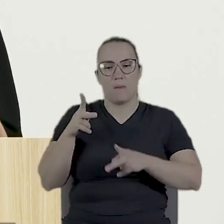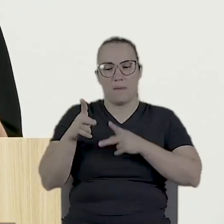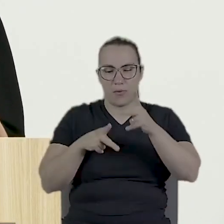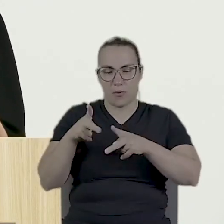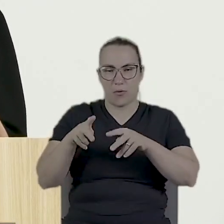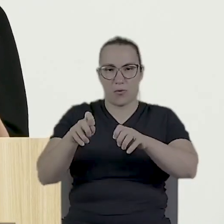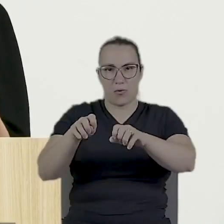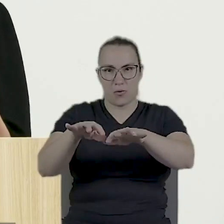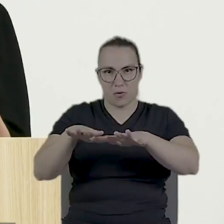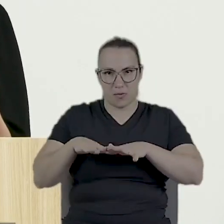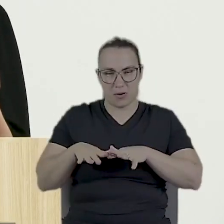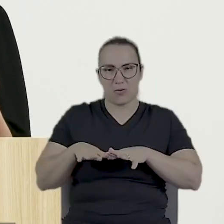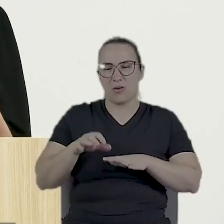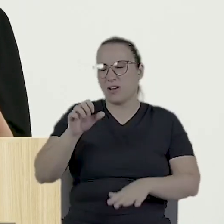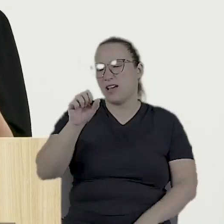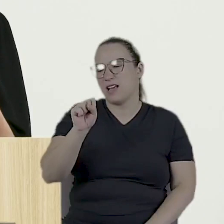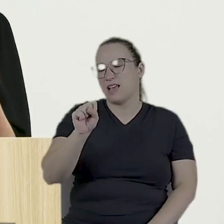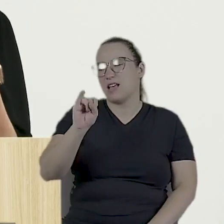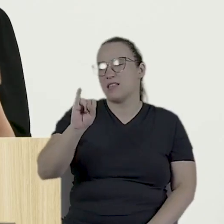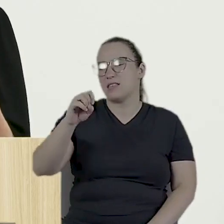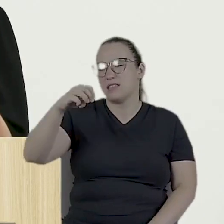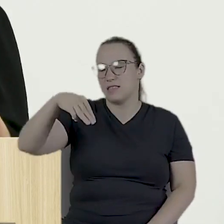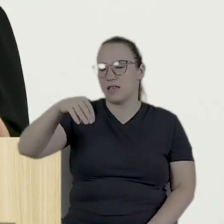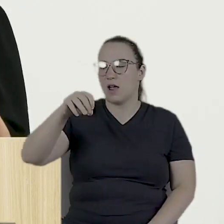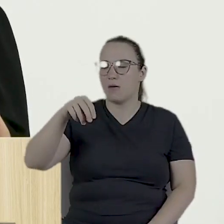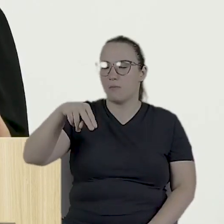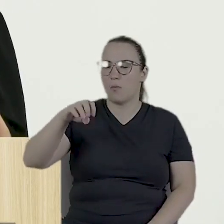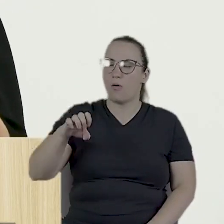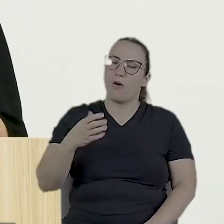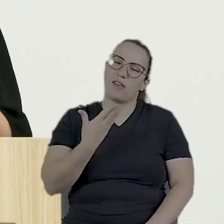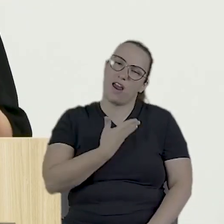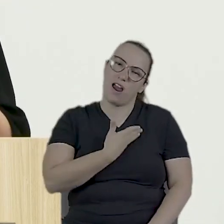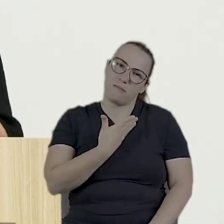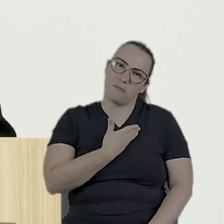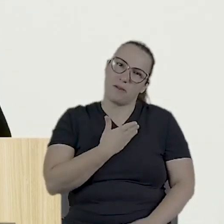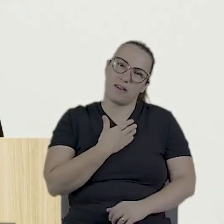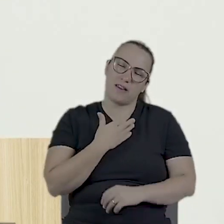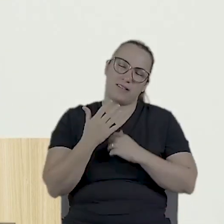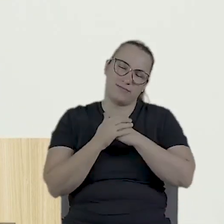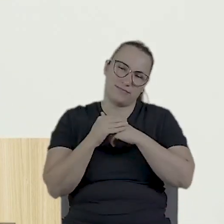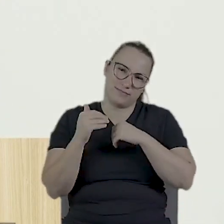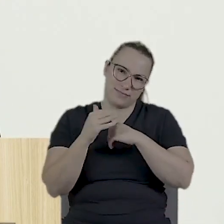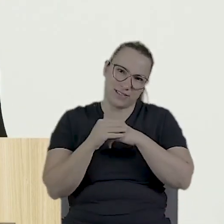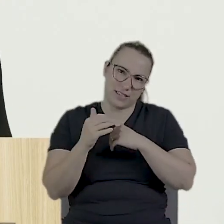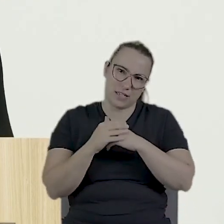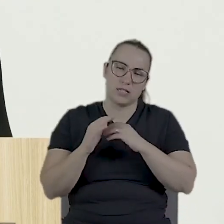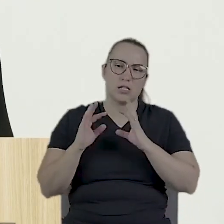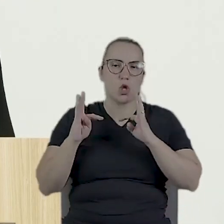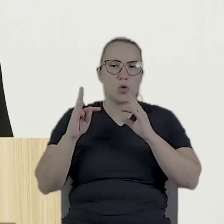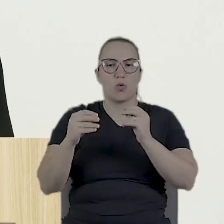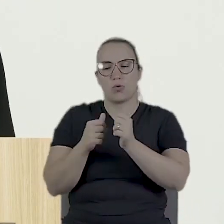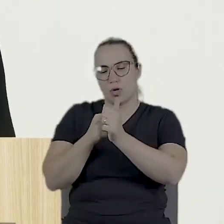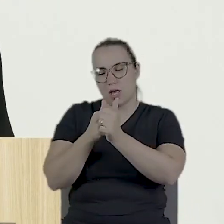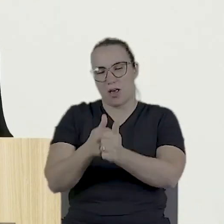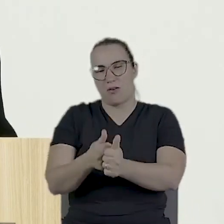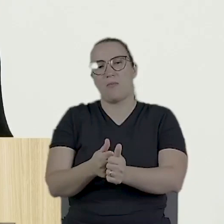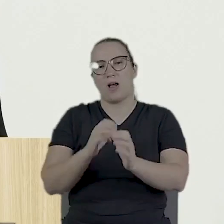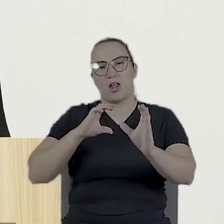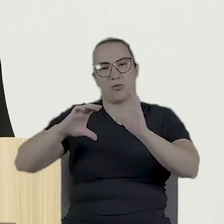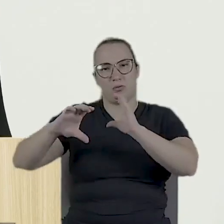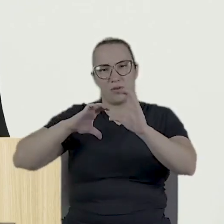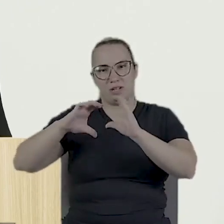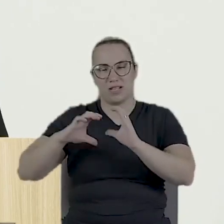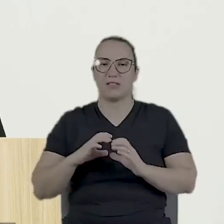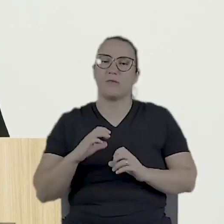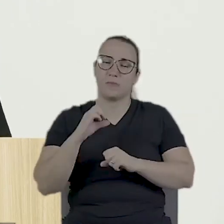nossa querida, guarda municipal, todos que nos acompanham por algum meio de comunicação. Esse ano, para